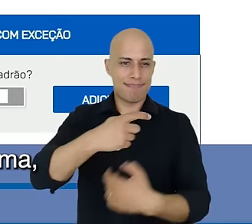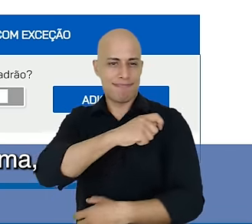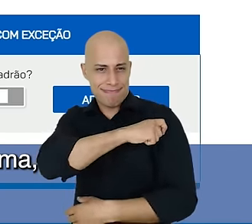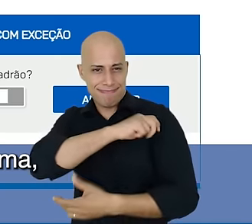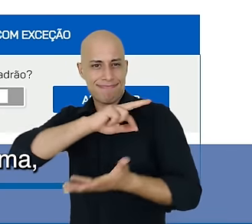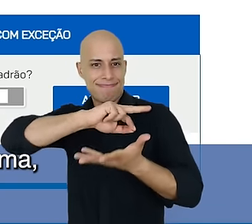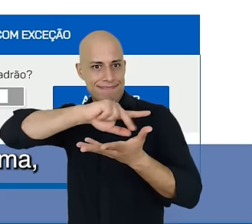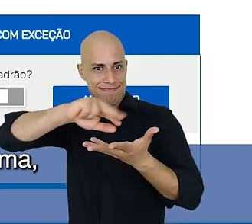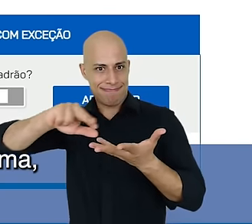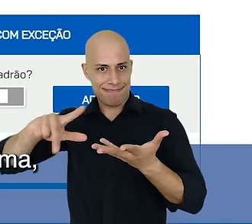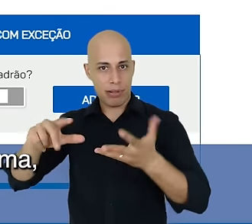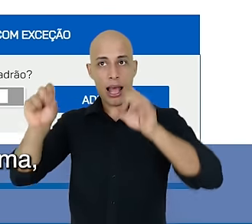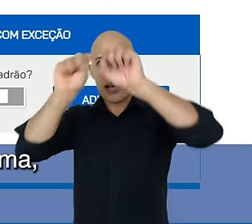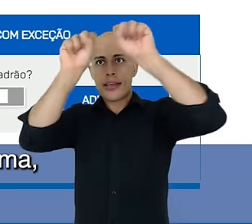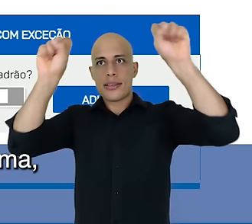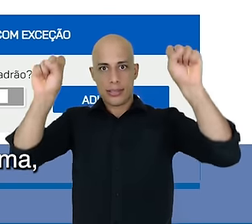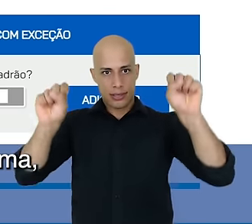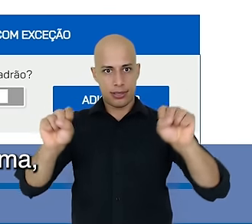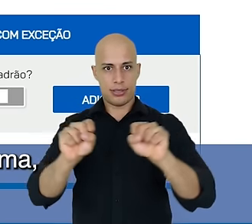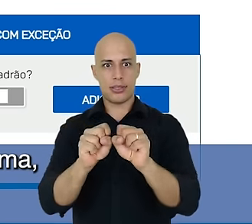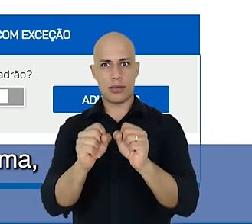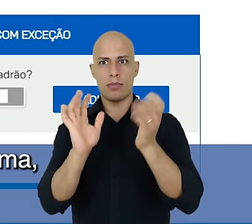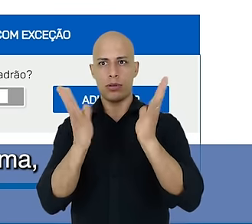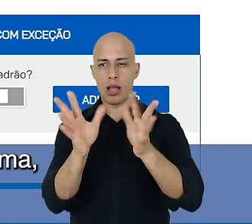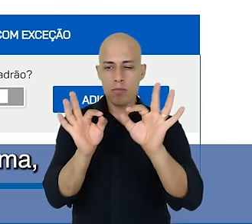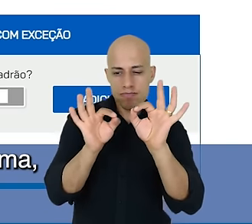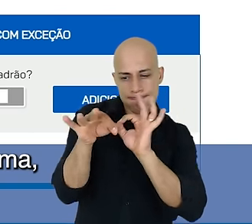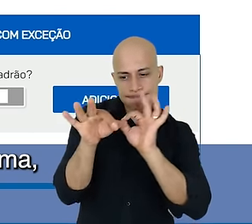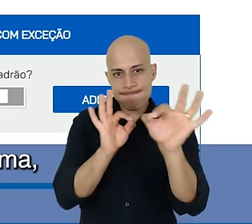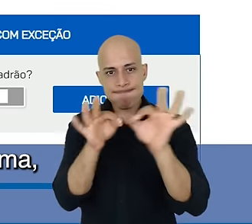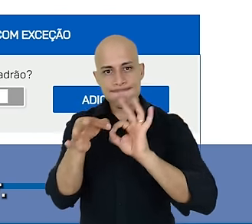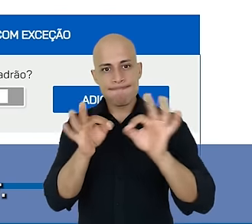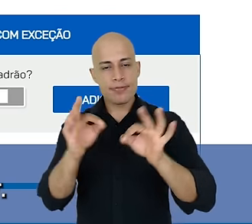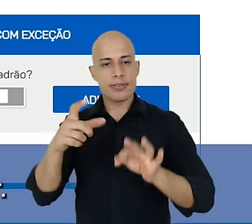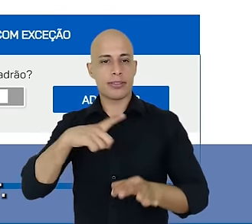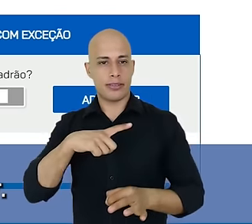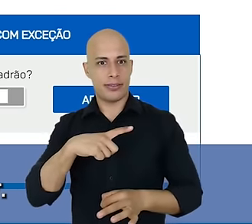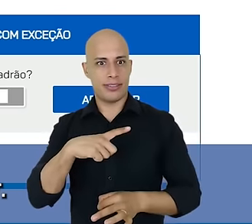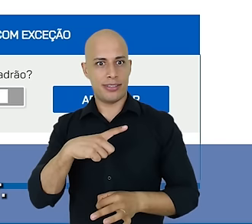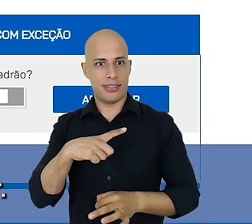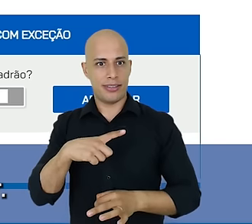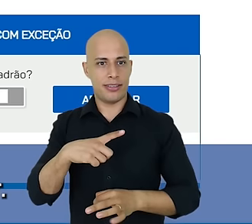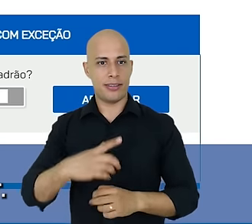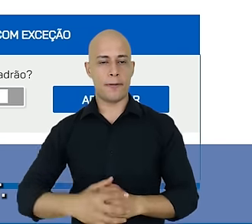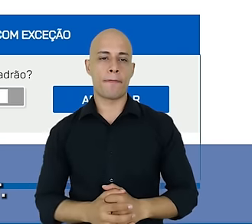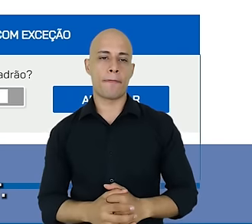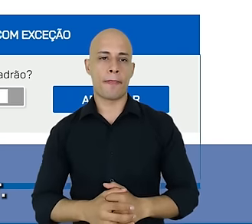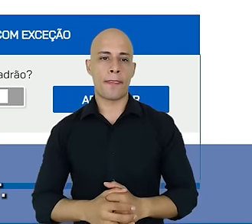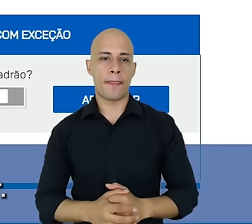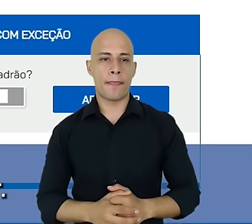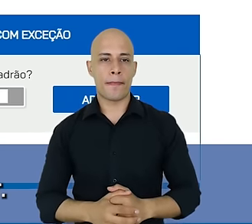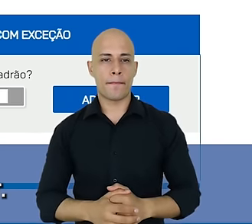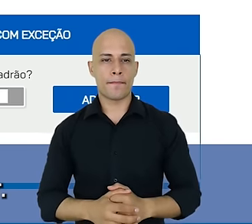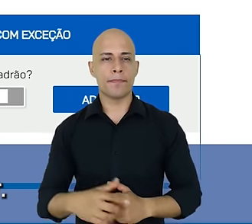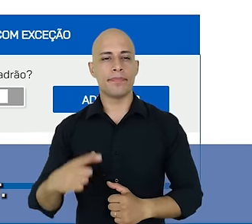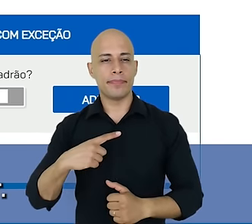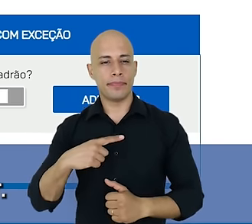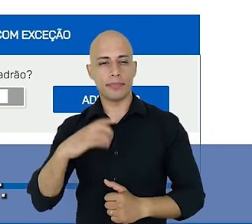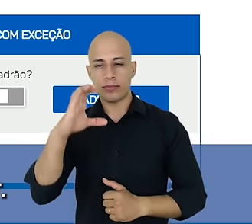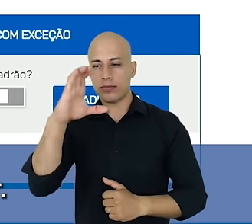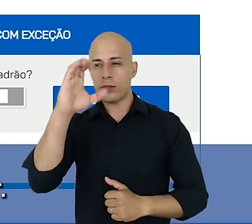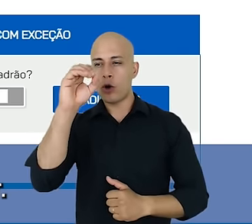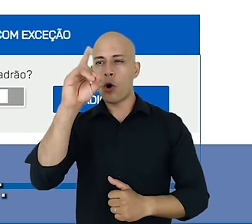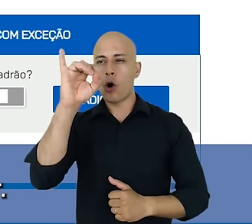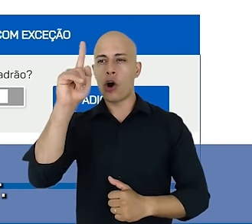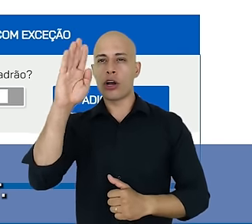tá acontecendo hoje esse sistema eles estão estão fazendo os ajustes né para disponibilizar aqui o código que a